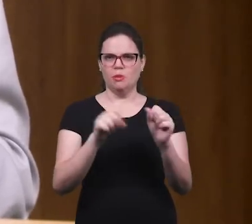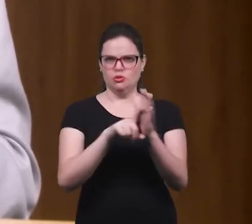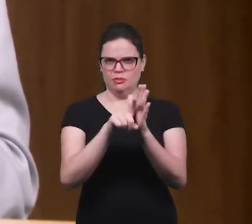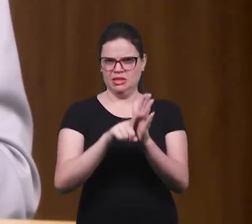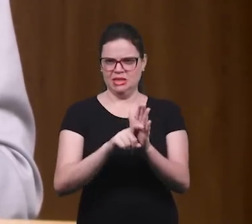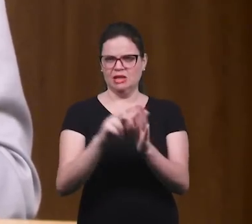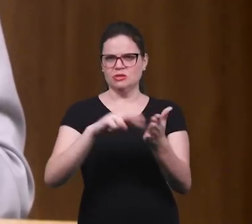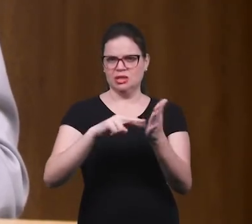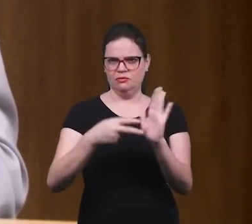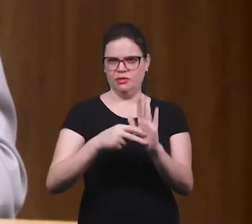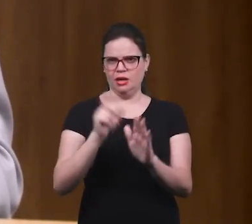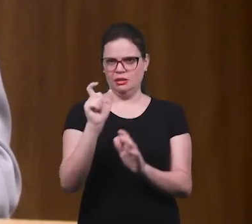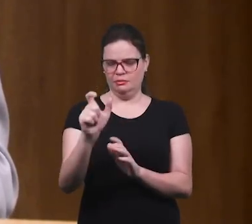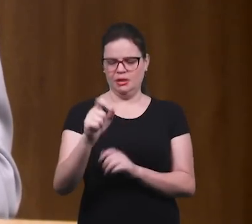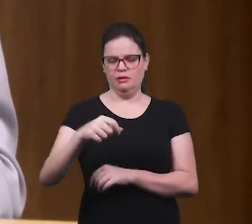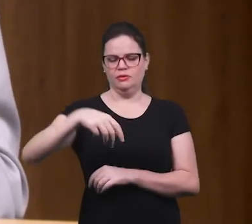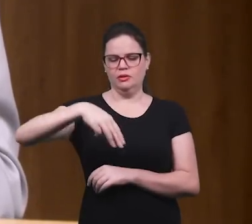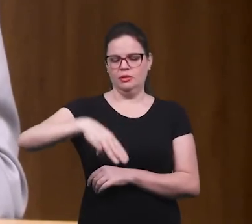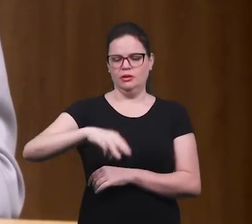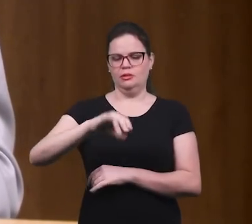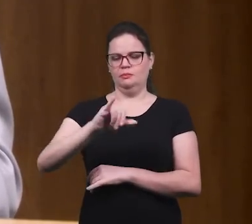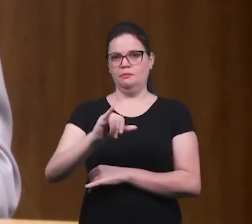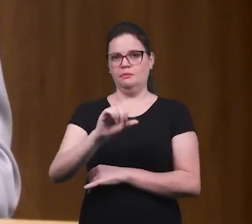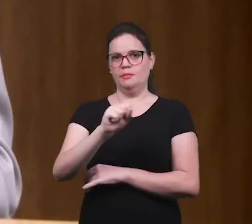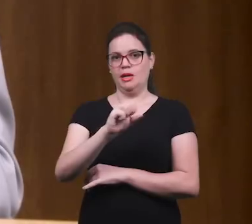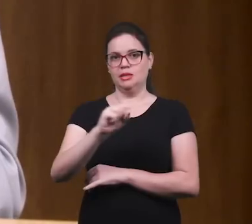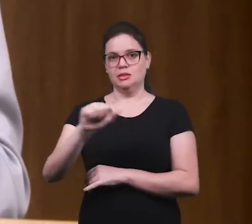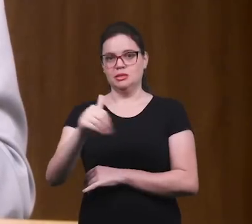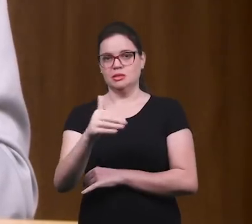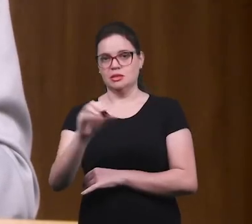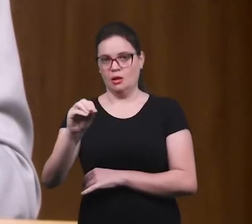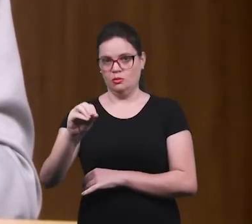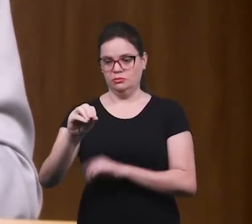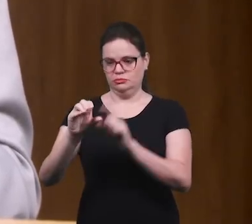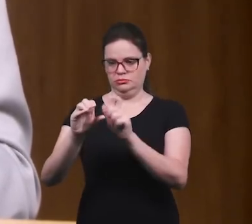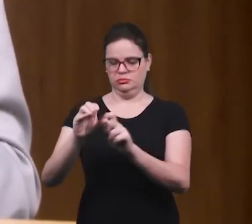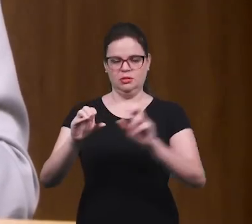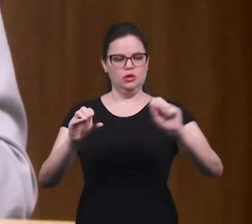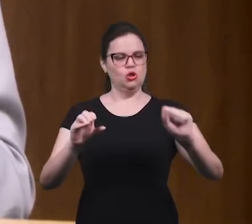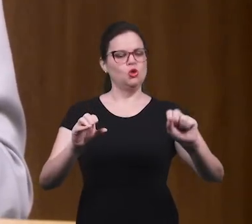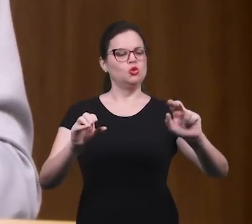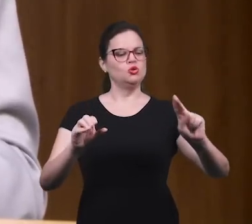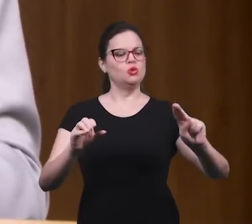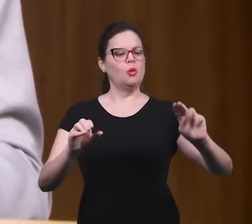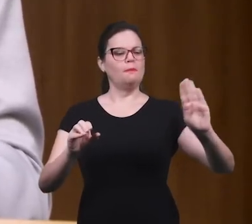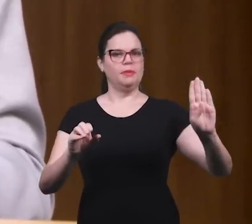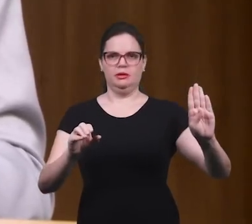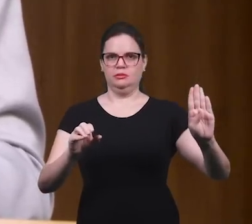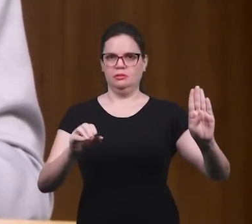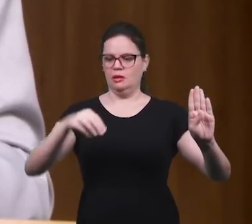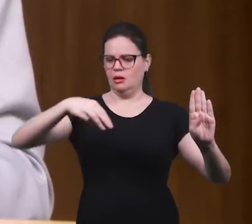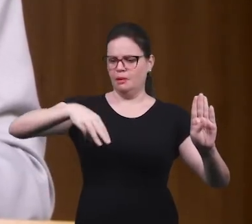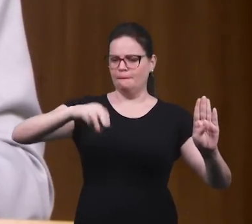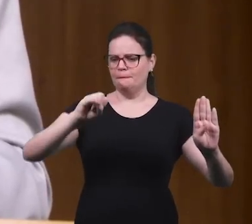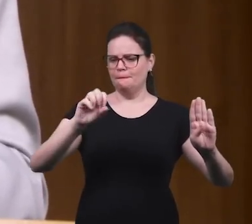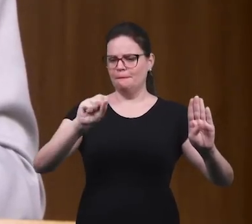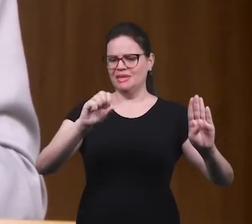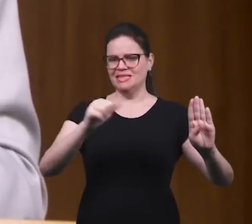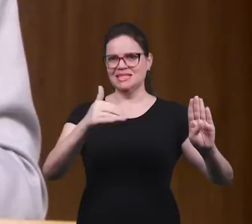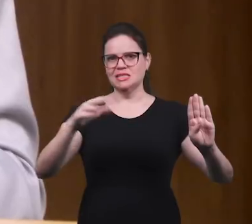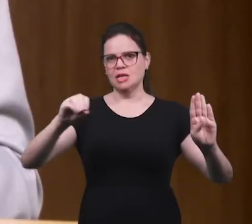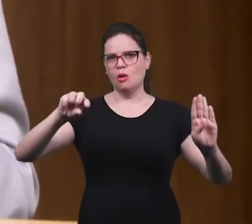dicionário, hoje é o Google, né? Ou no Google. O que é? Então, submissão vem de missão. O que isso quer